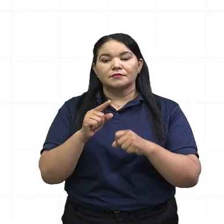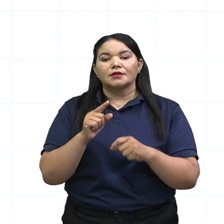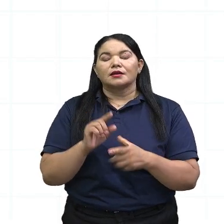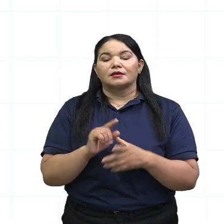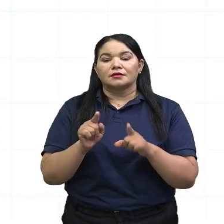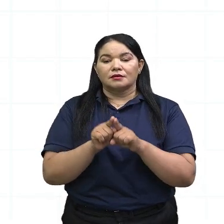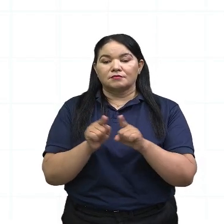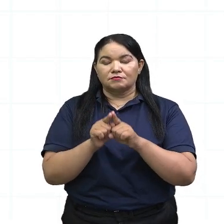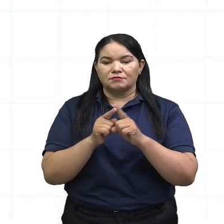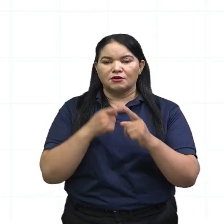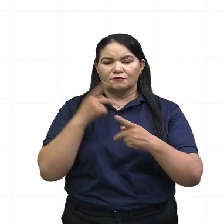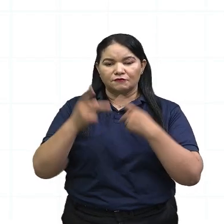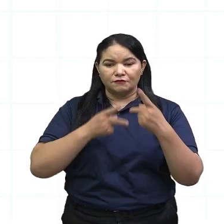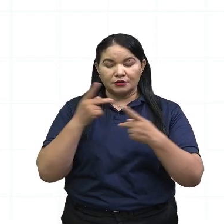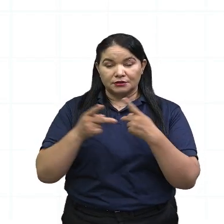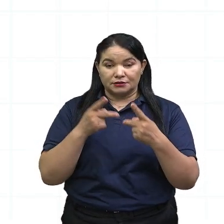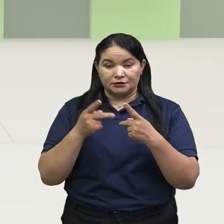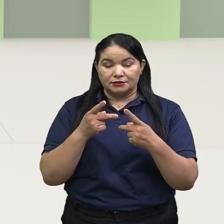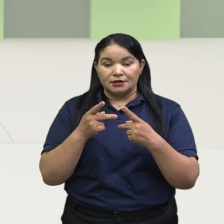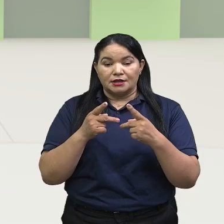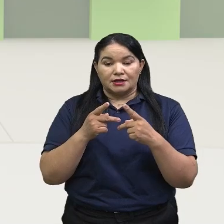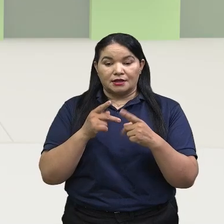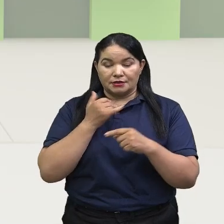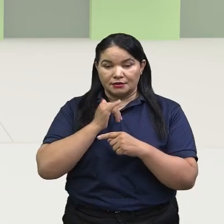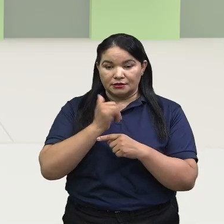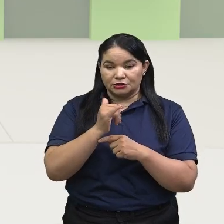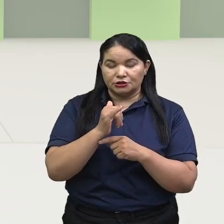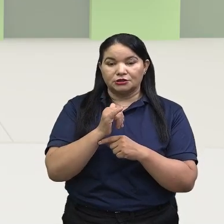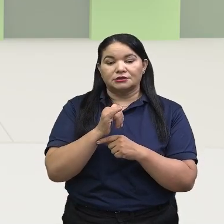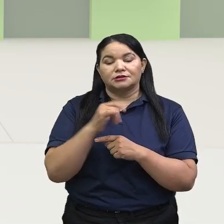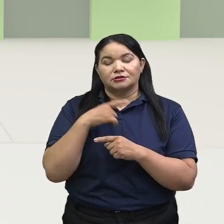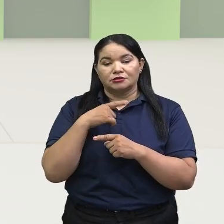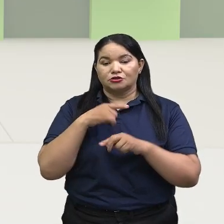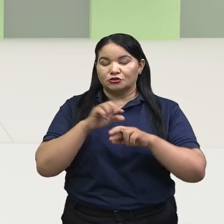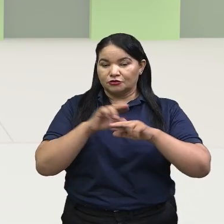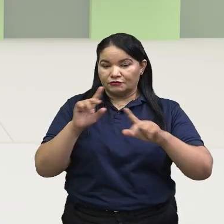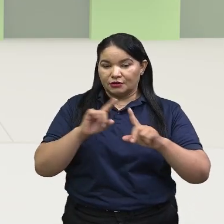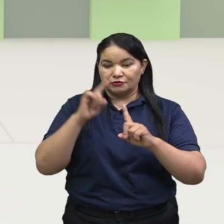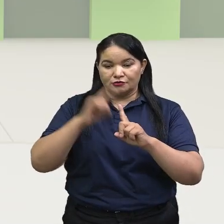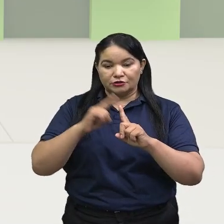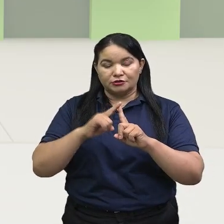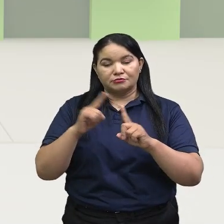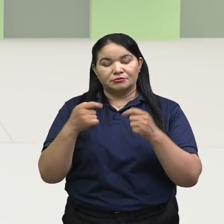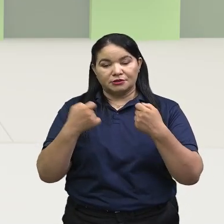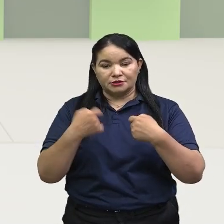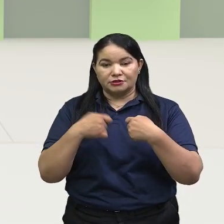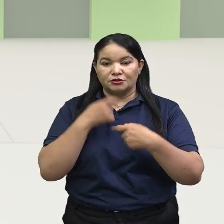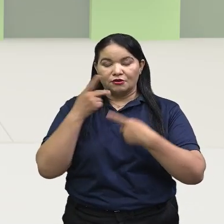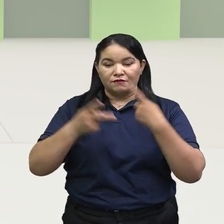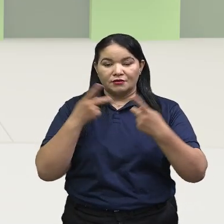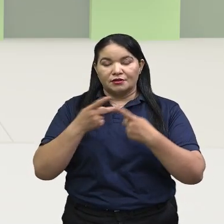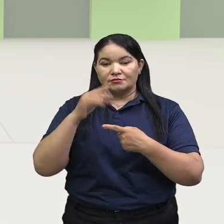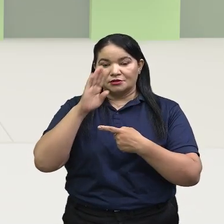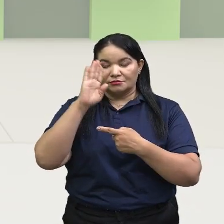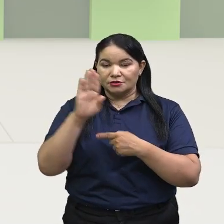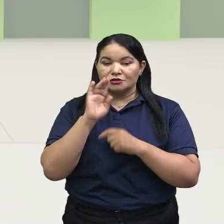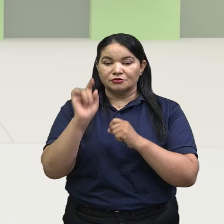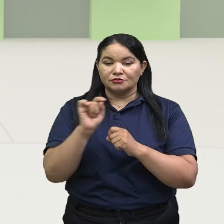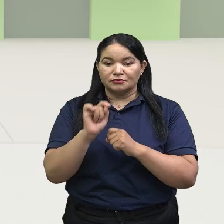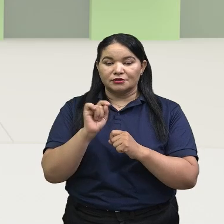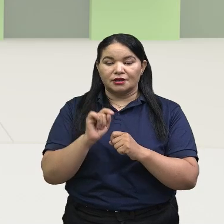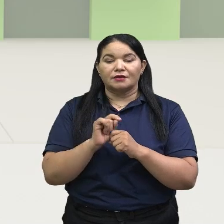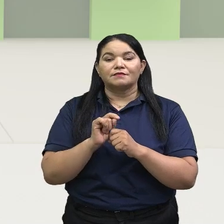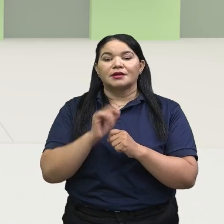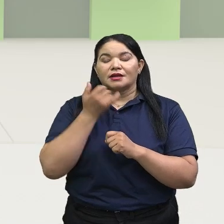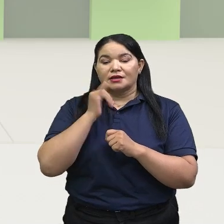estamos falando aí das energias que dispomos, nós temos que falar principalmente da